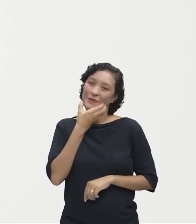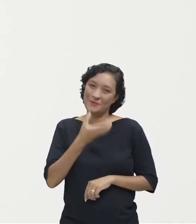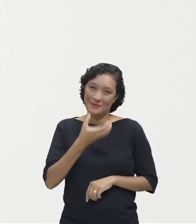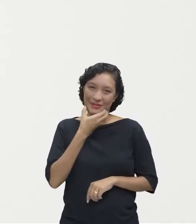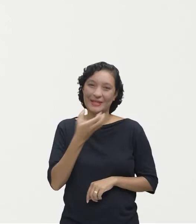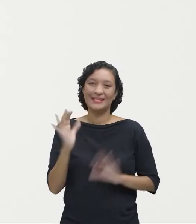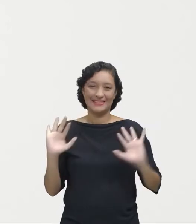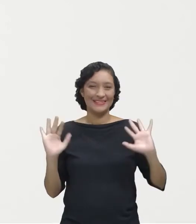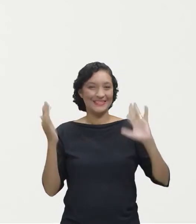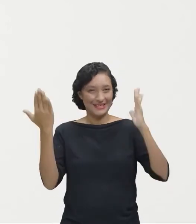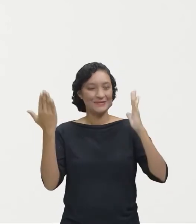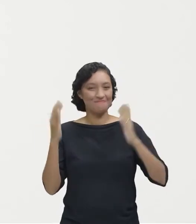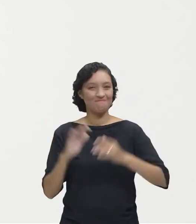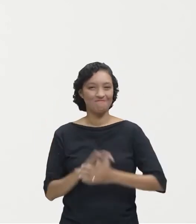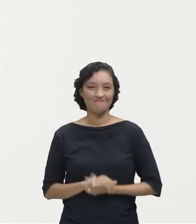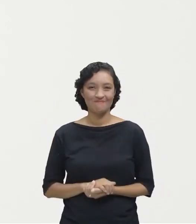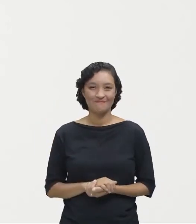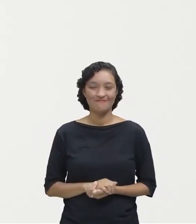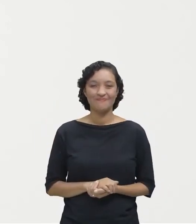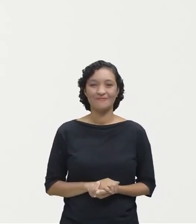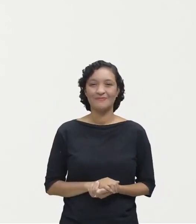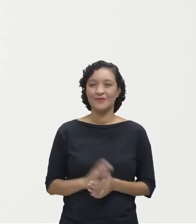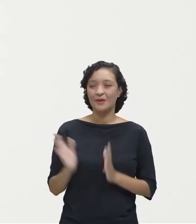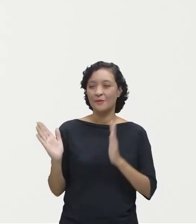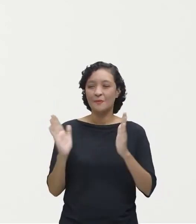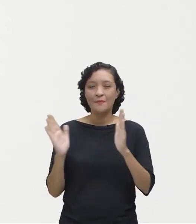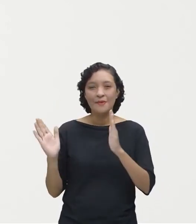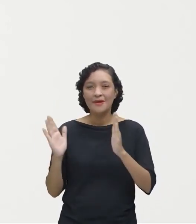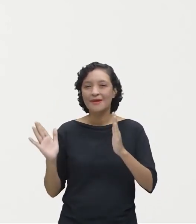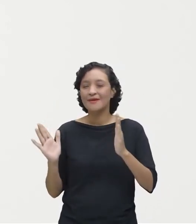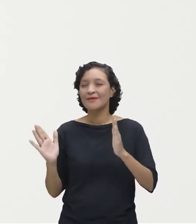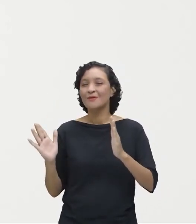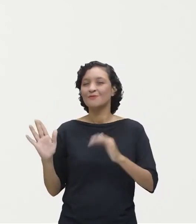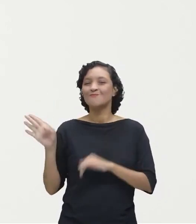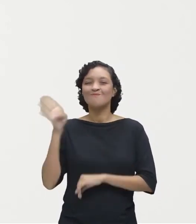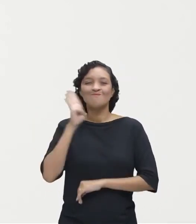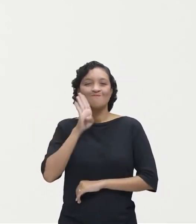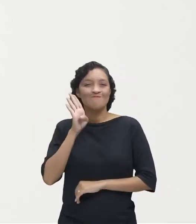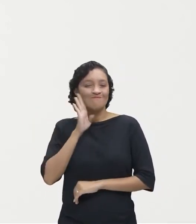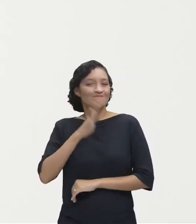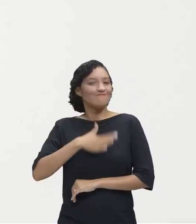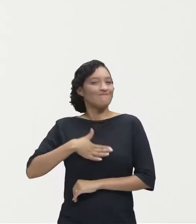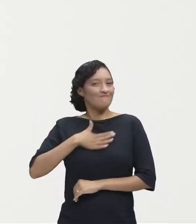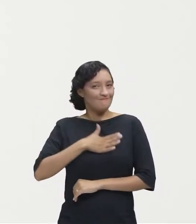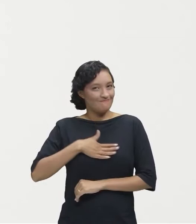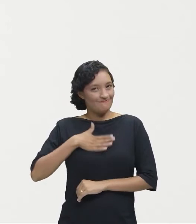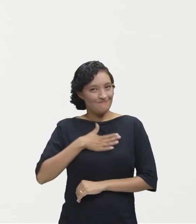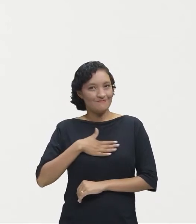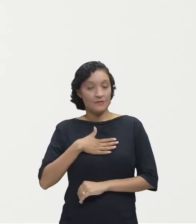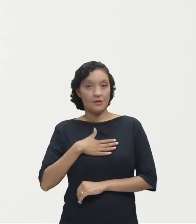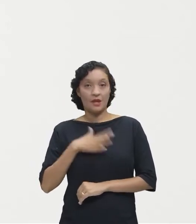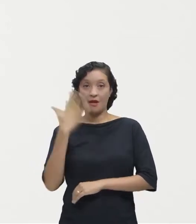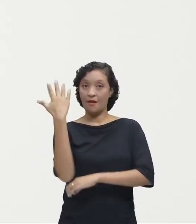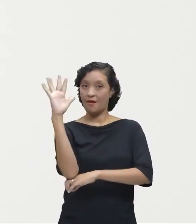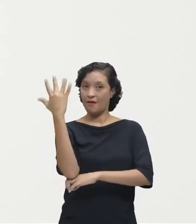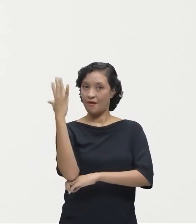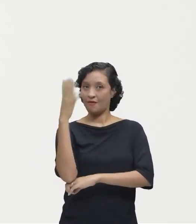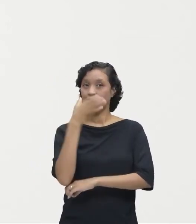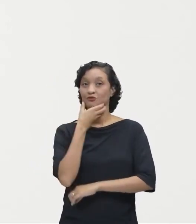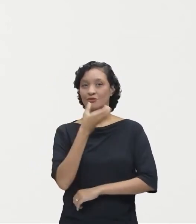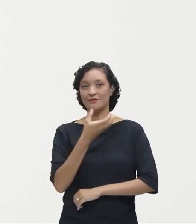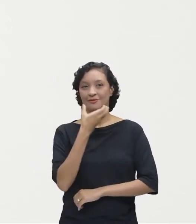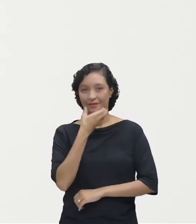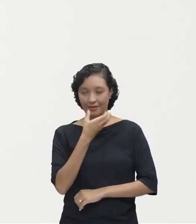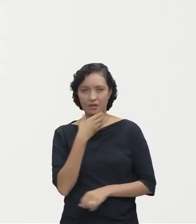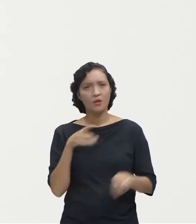Natal, né? Uma época muito gostosa, muito boa. Natal, a árvore de Natal